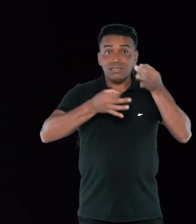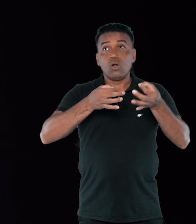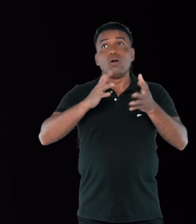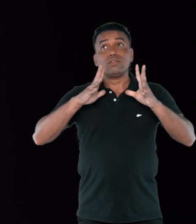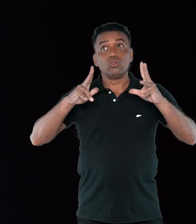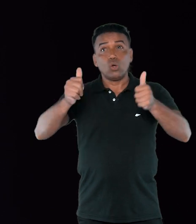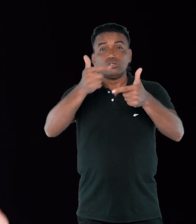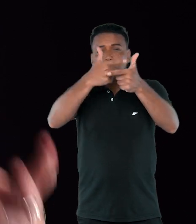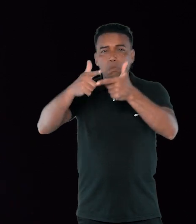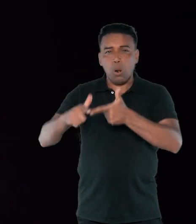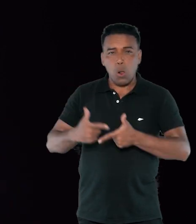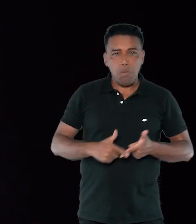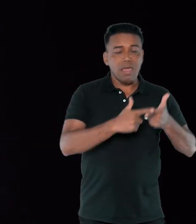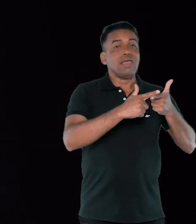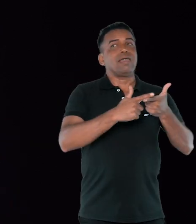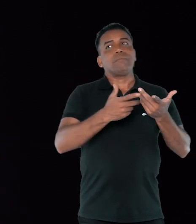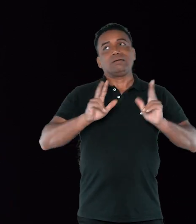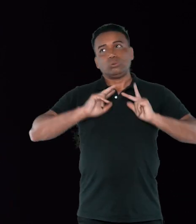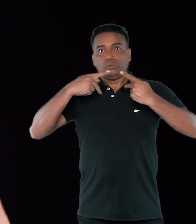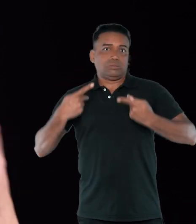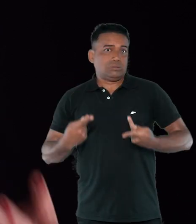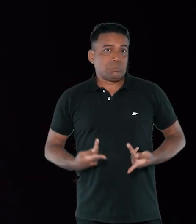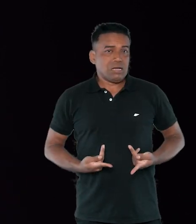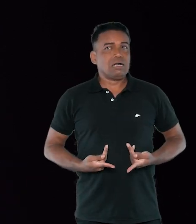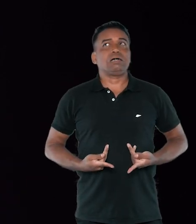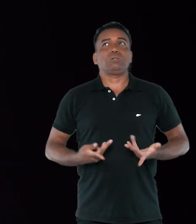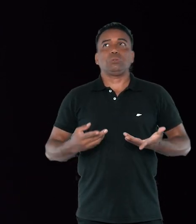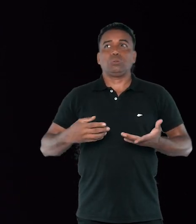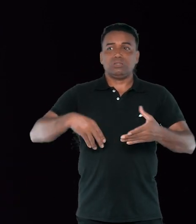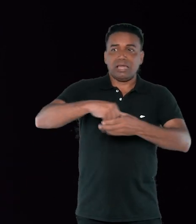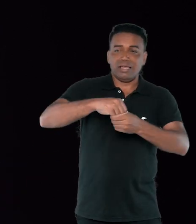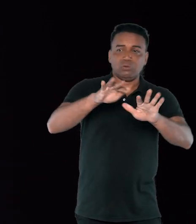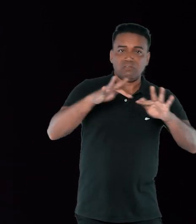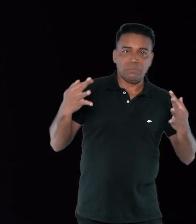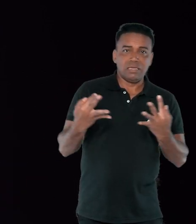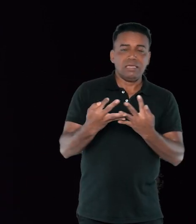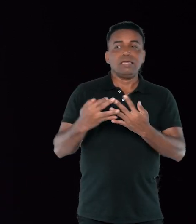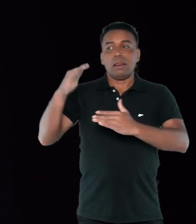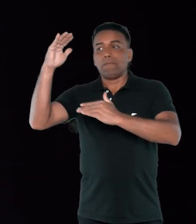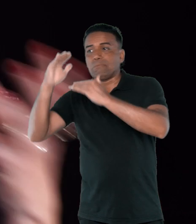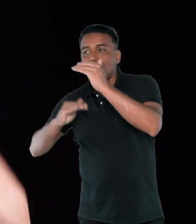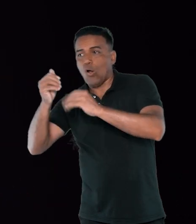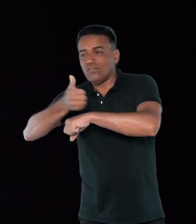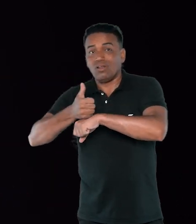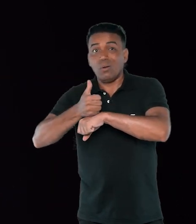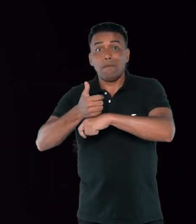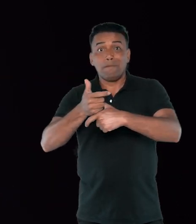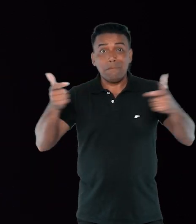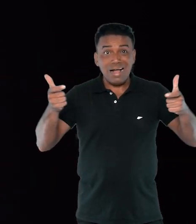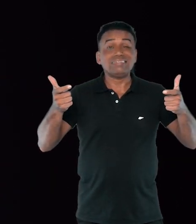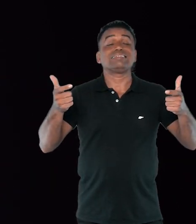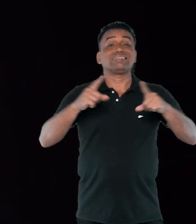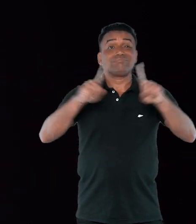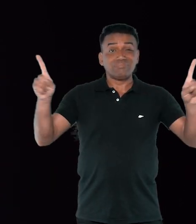né, existenciais mesmo, né, familiares, profissionais, mas começou a chegar muito para